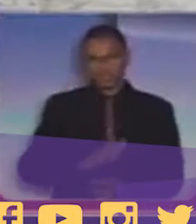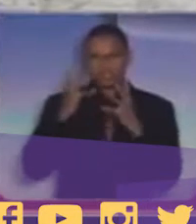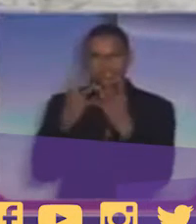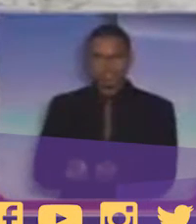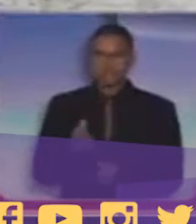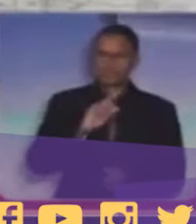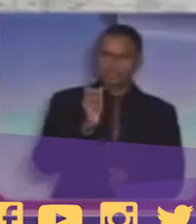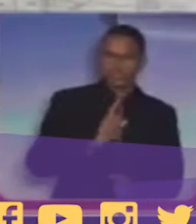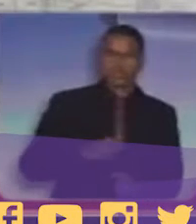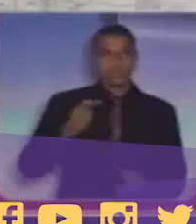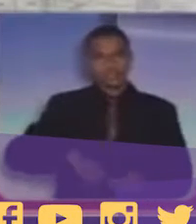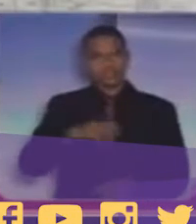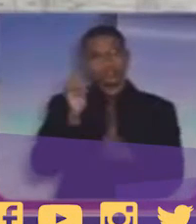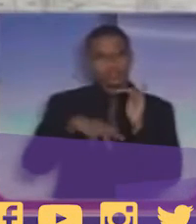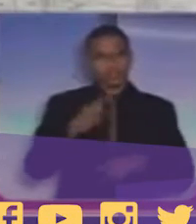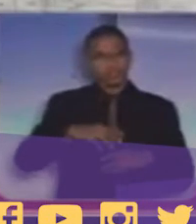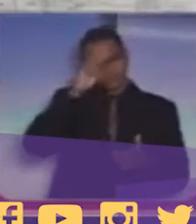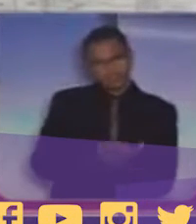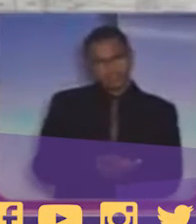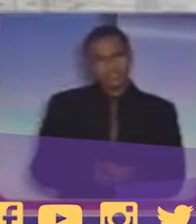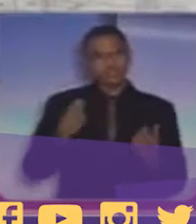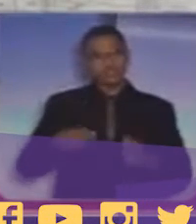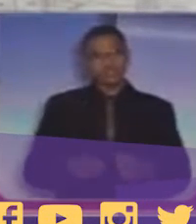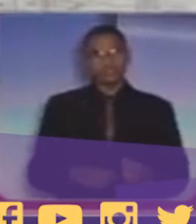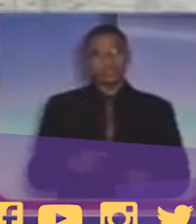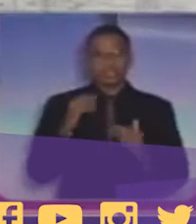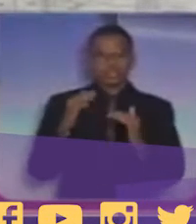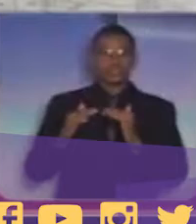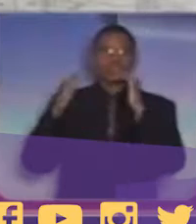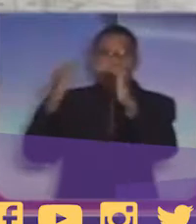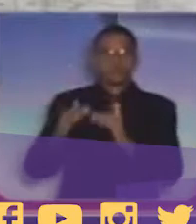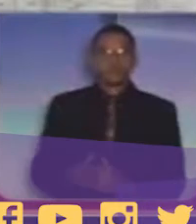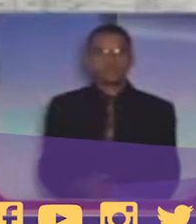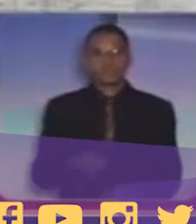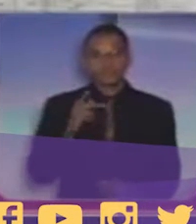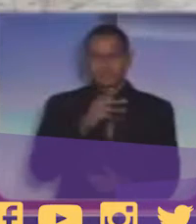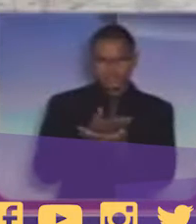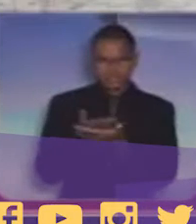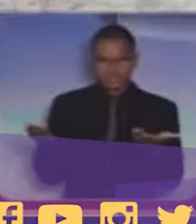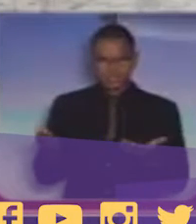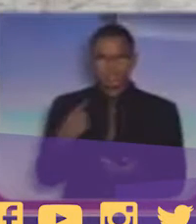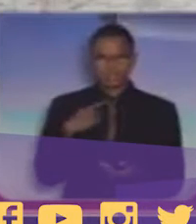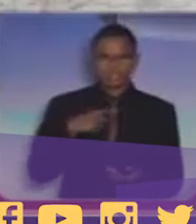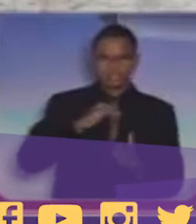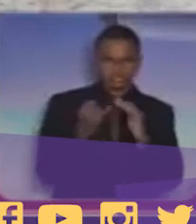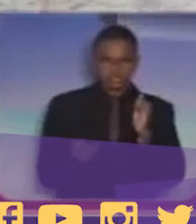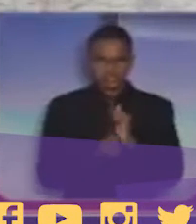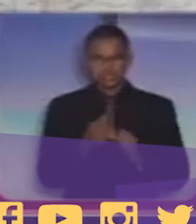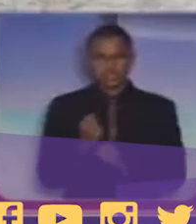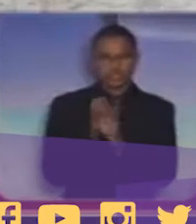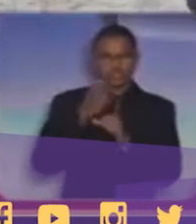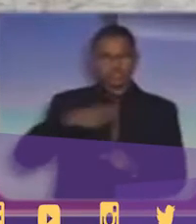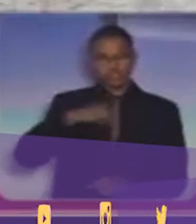decida é assim que deve funcionar a democracia é o soberano é aquele nome do qual se constrói as instituições do nosso